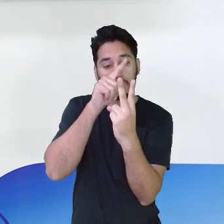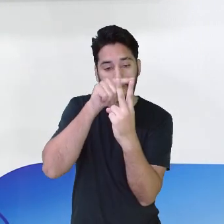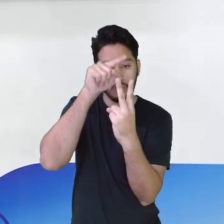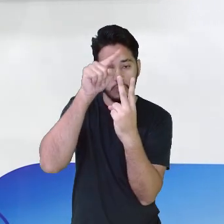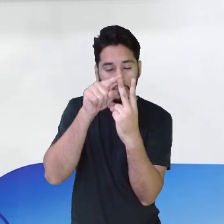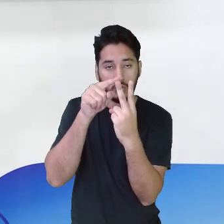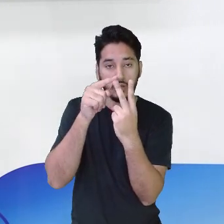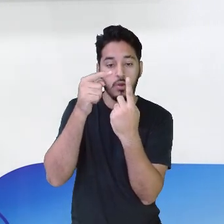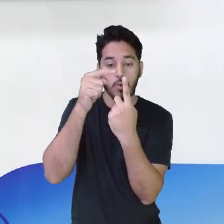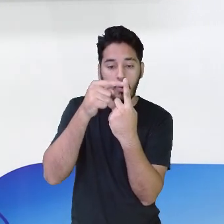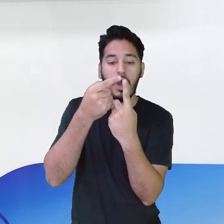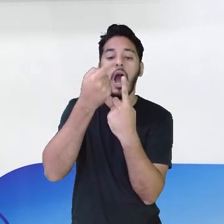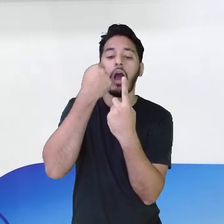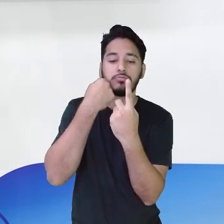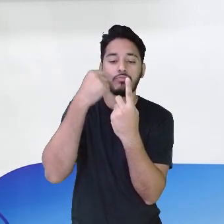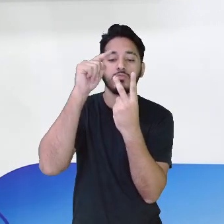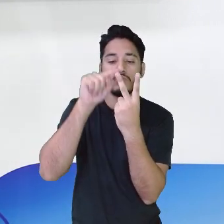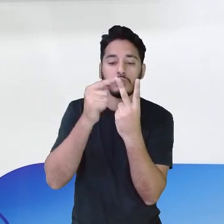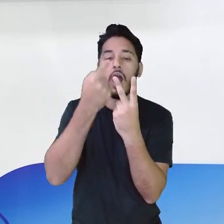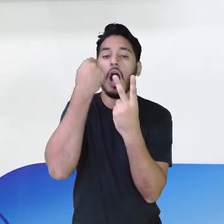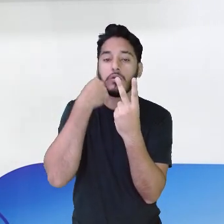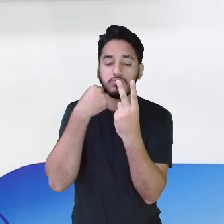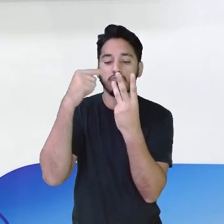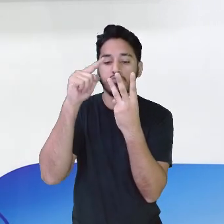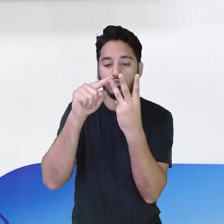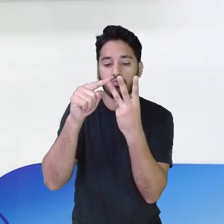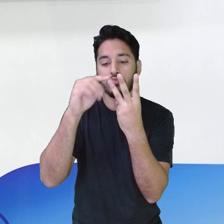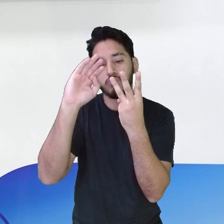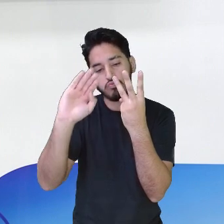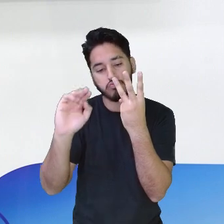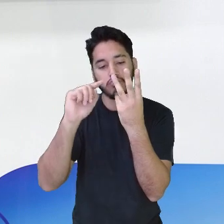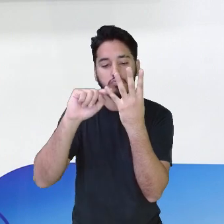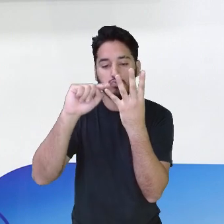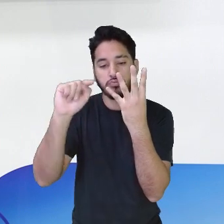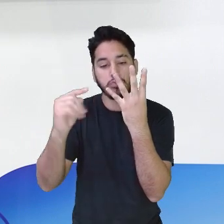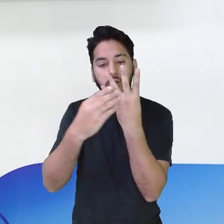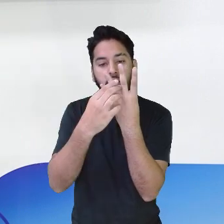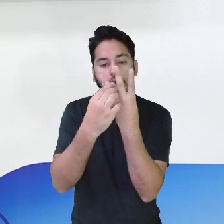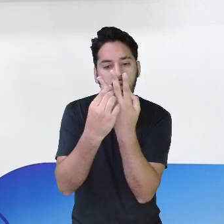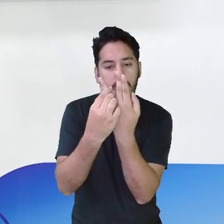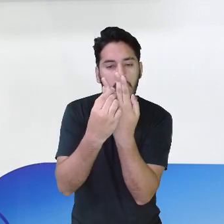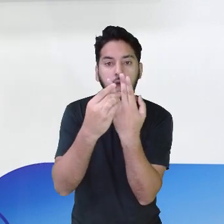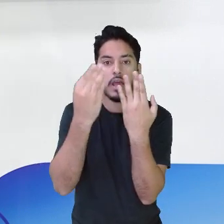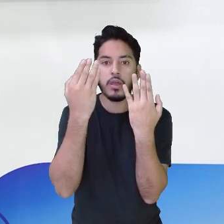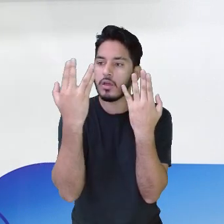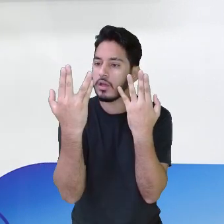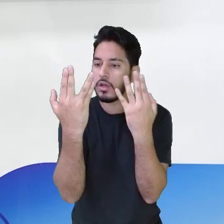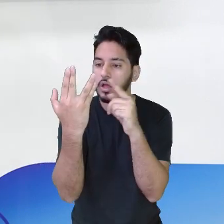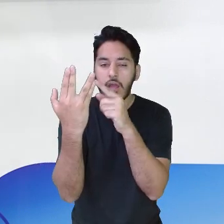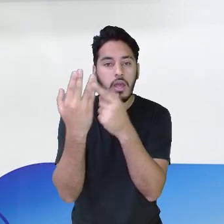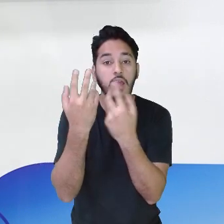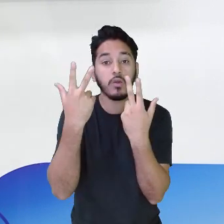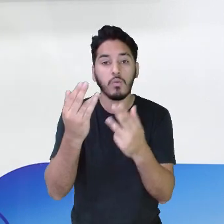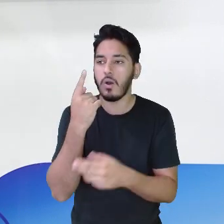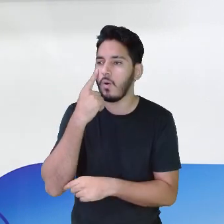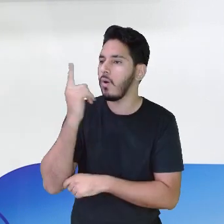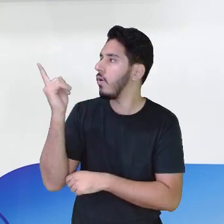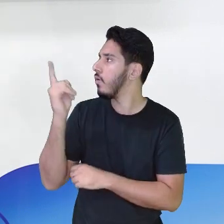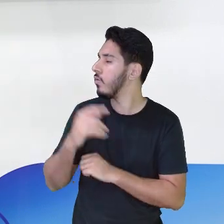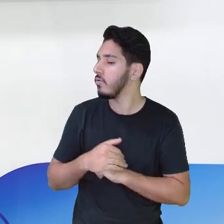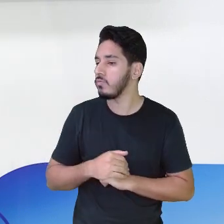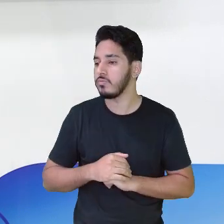um palitinho de cada vez, que também representa 2/4. Ó. O meu inteiro, olha, o meu